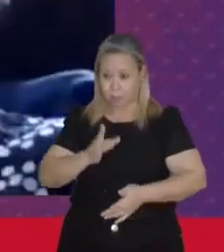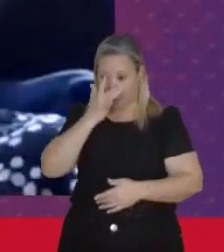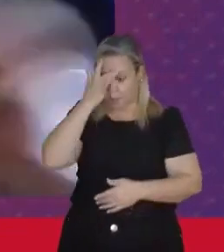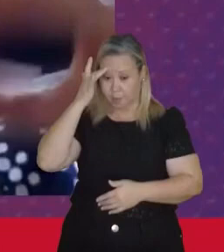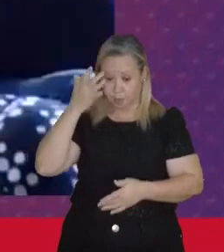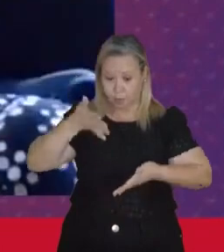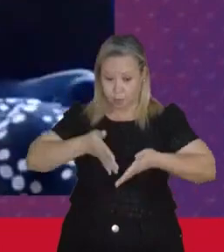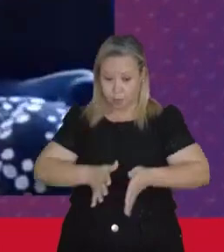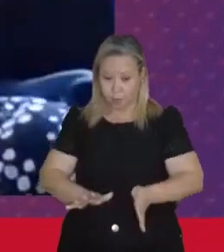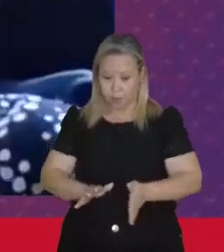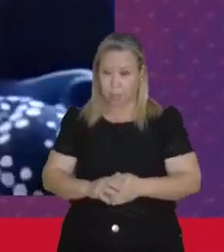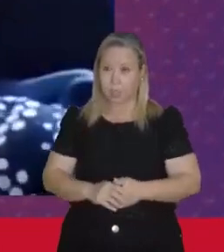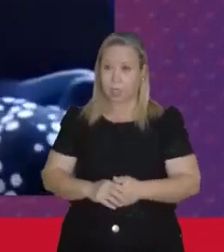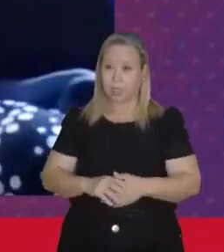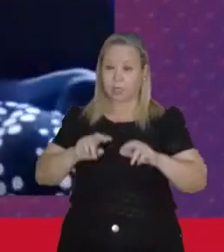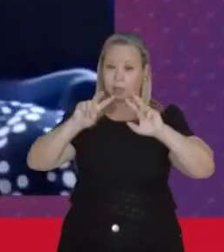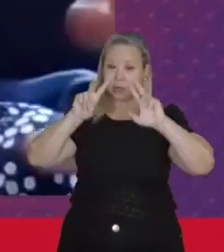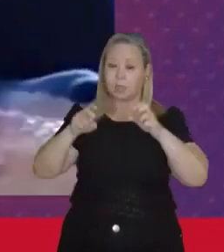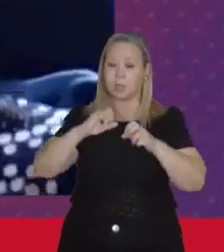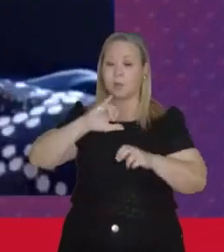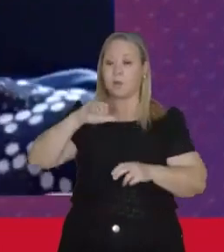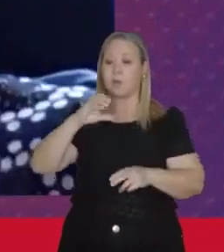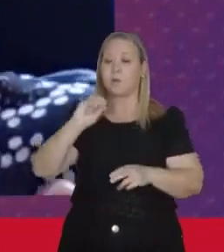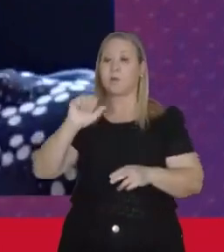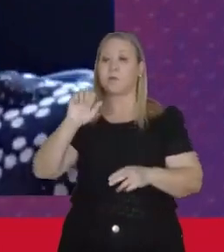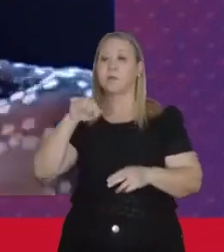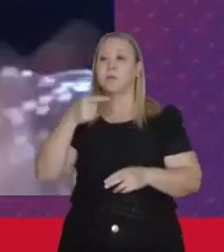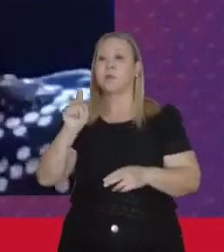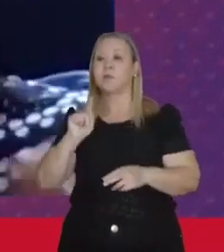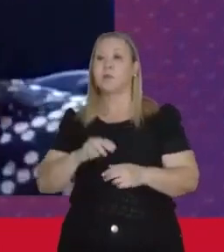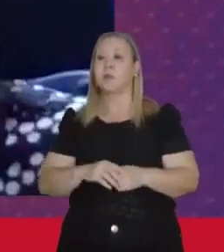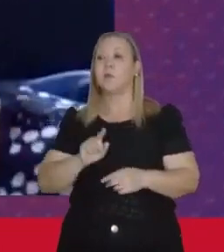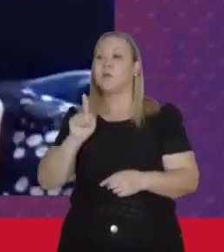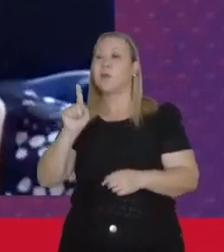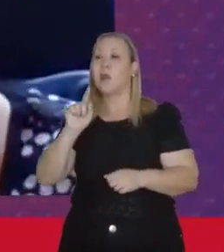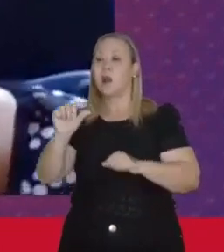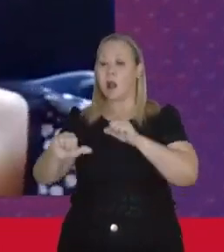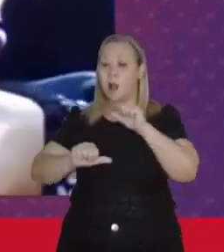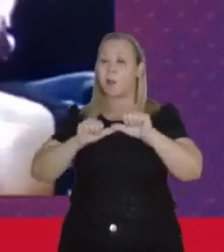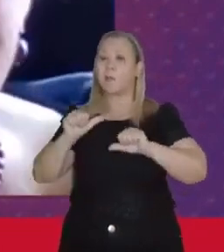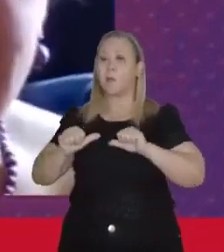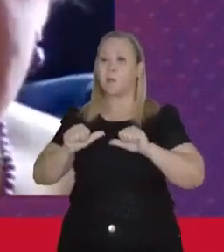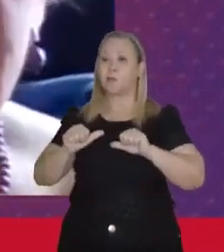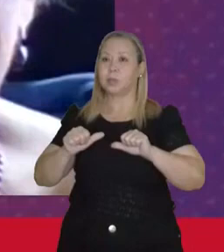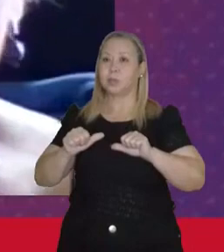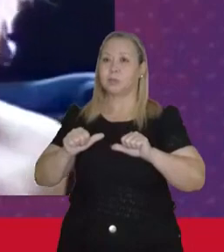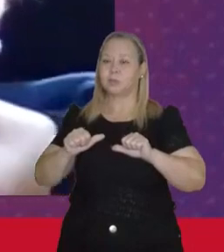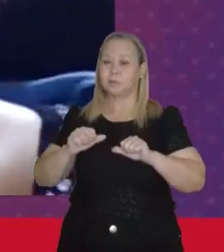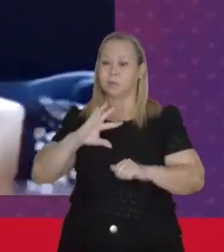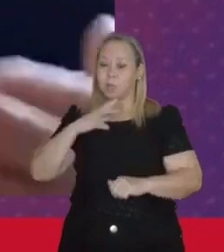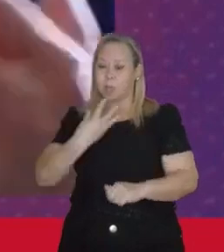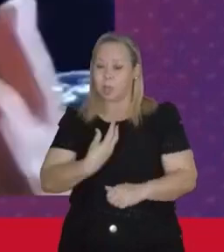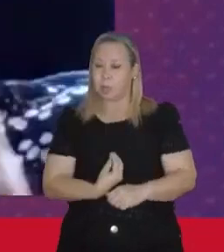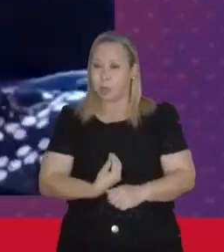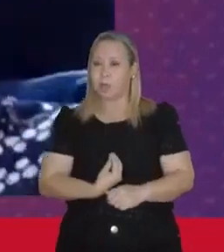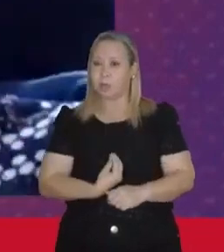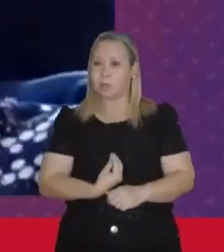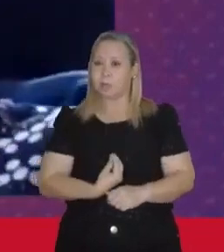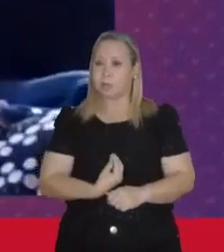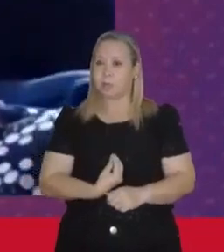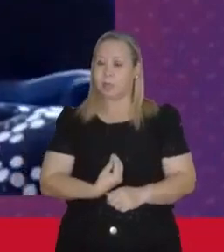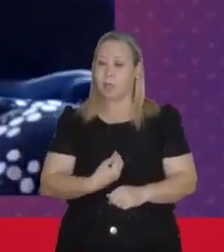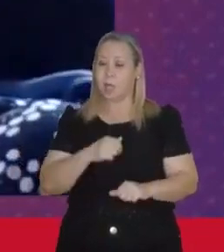que nasceu como, entre aspas, João, e ela passa, por causa da trans, ela